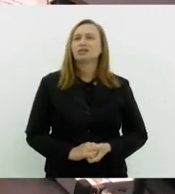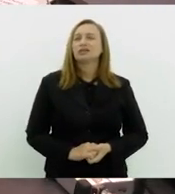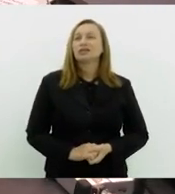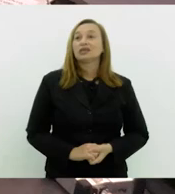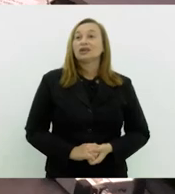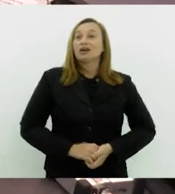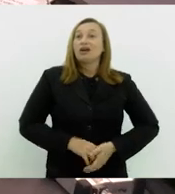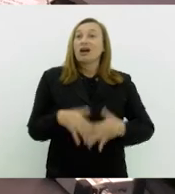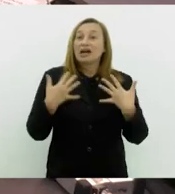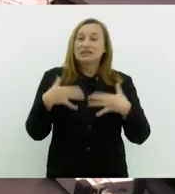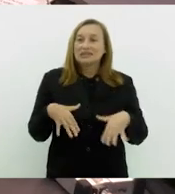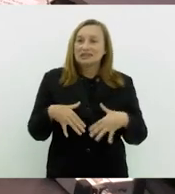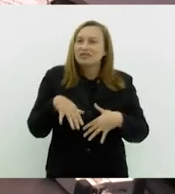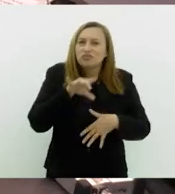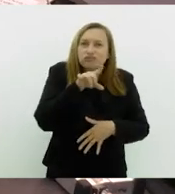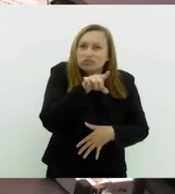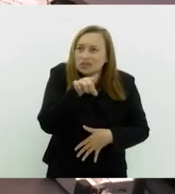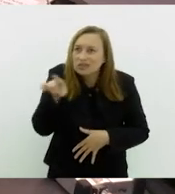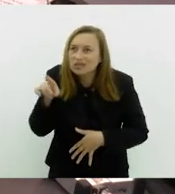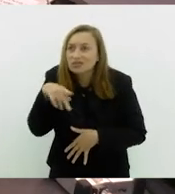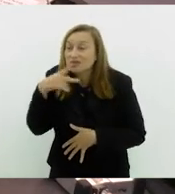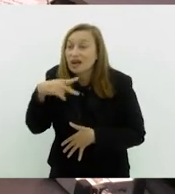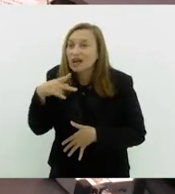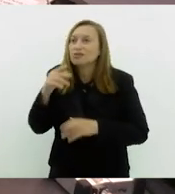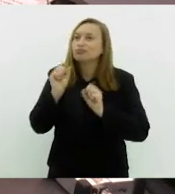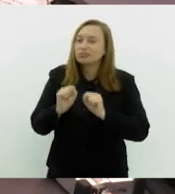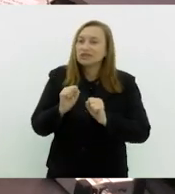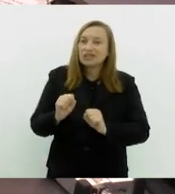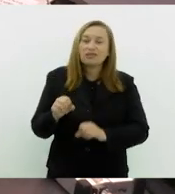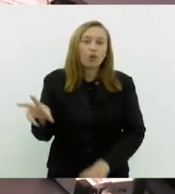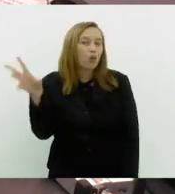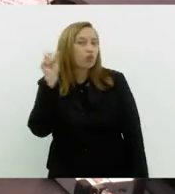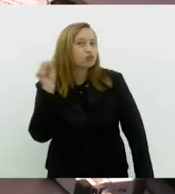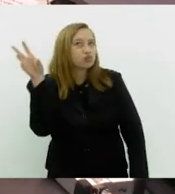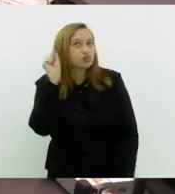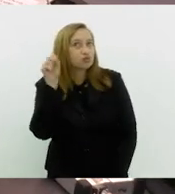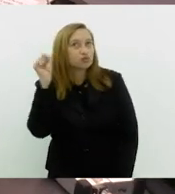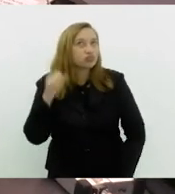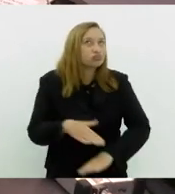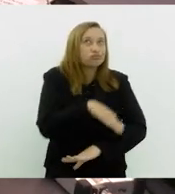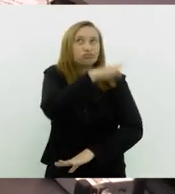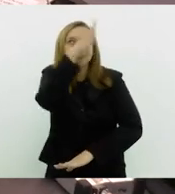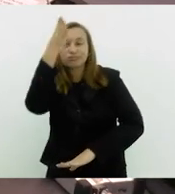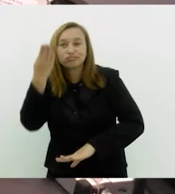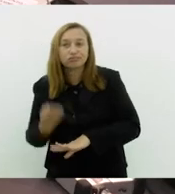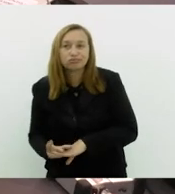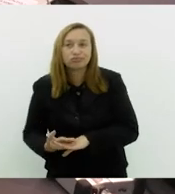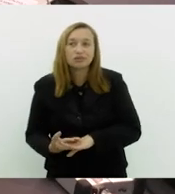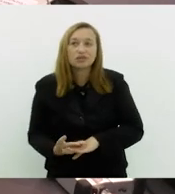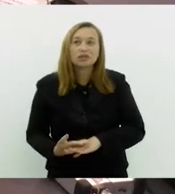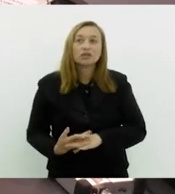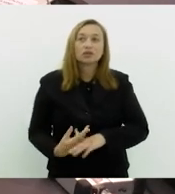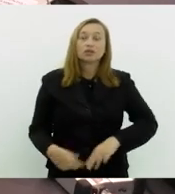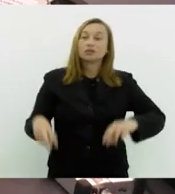Nossa, cada fala de vocês, a gente poderia passar o dia inteiro ouvindo cada uma de vocês diante da complexidade